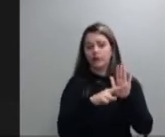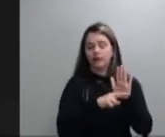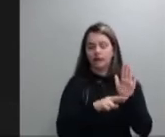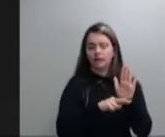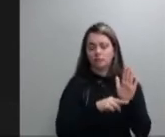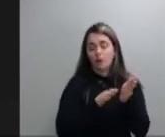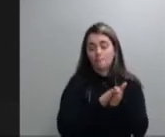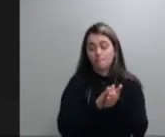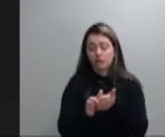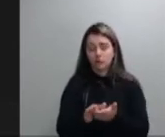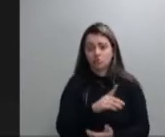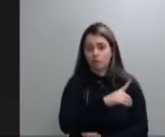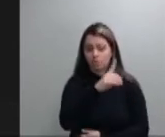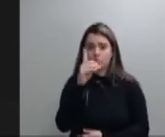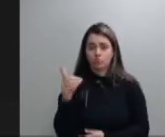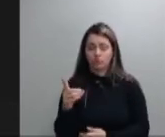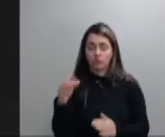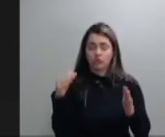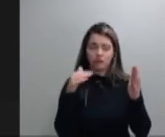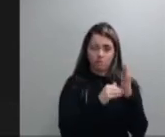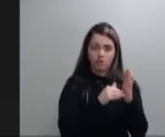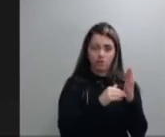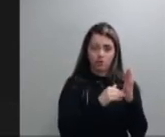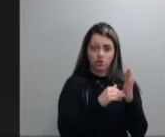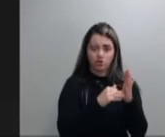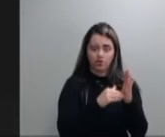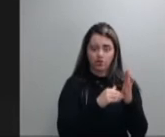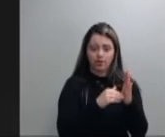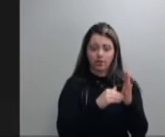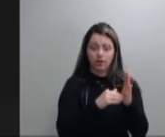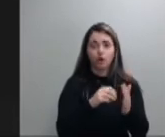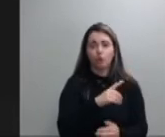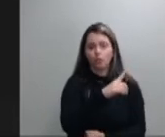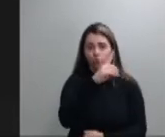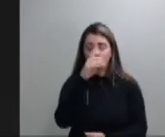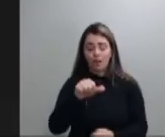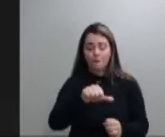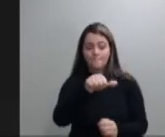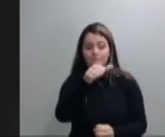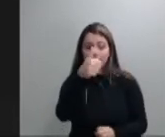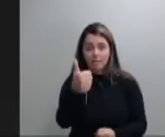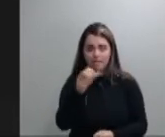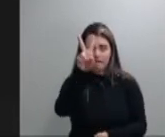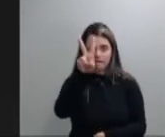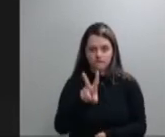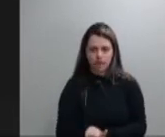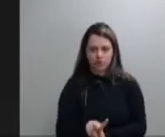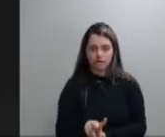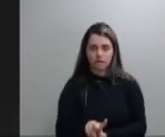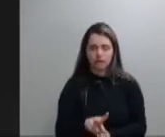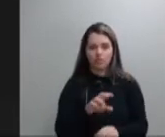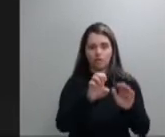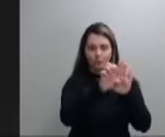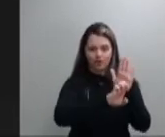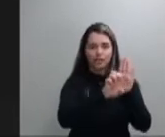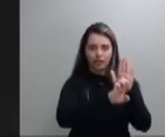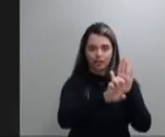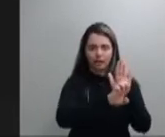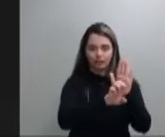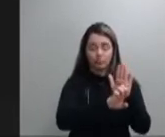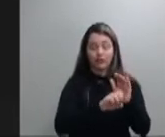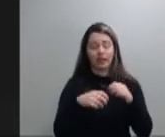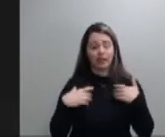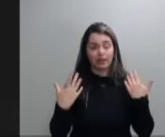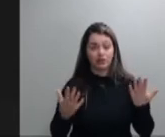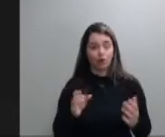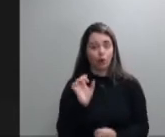considerar a data limite de entrega de títulos a data da primeira publicação da edital isto é somente seriam válidos os títulos que os